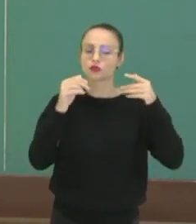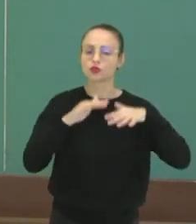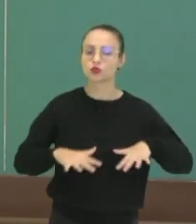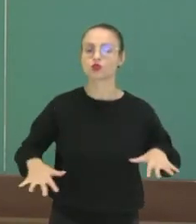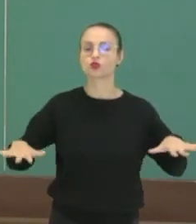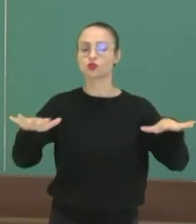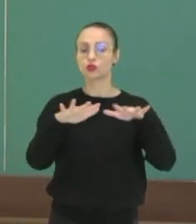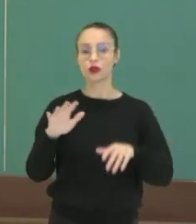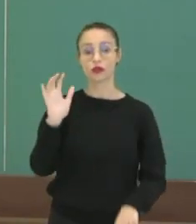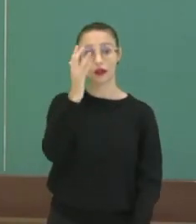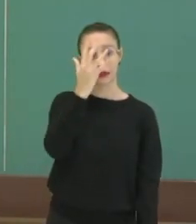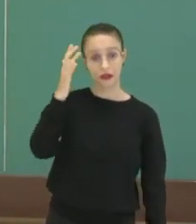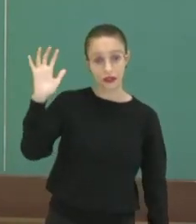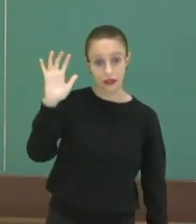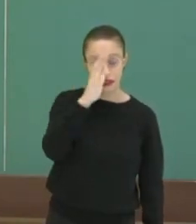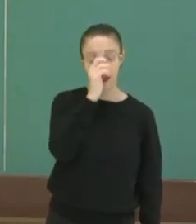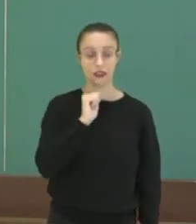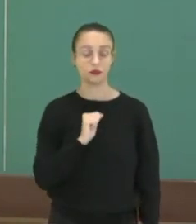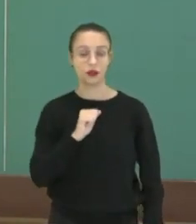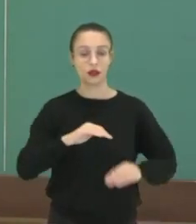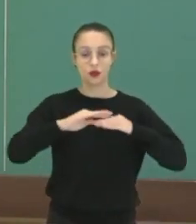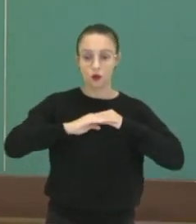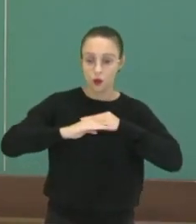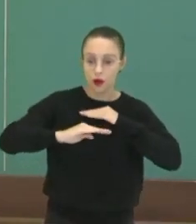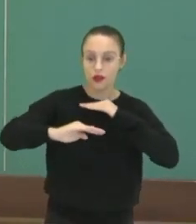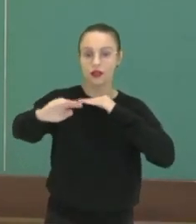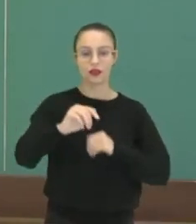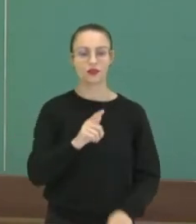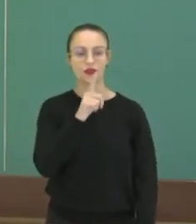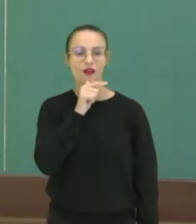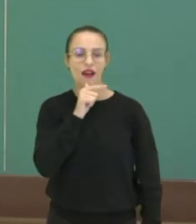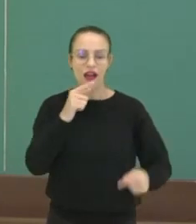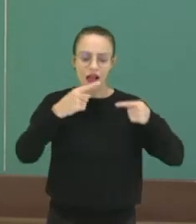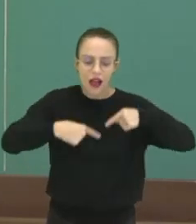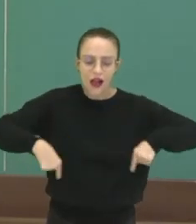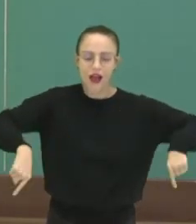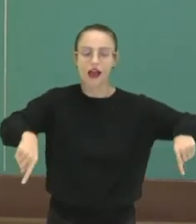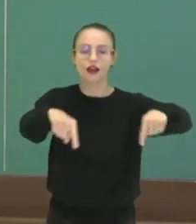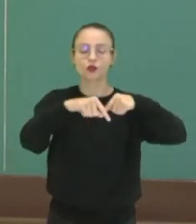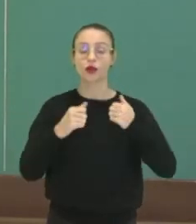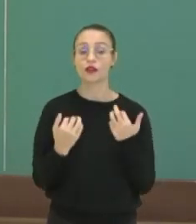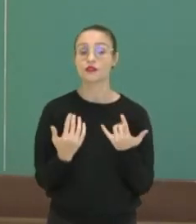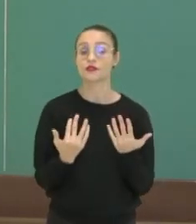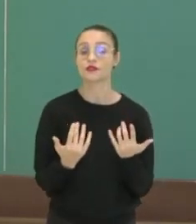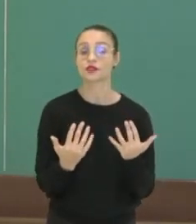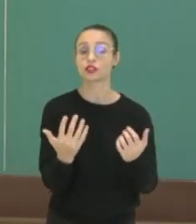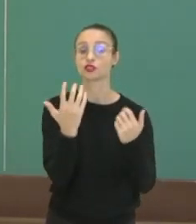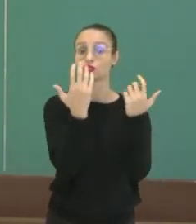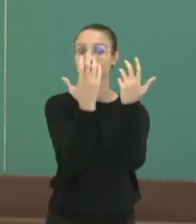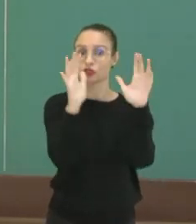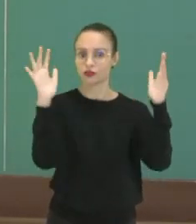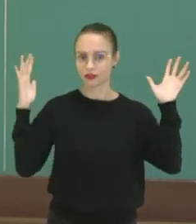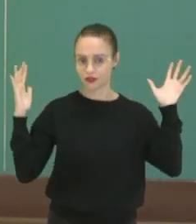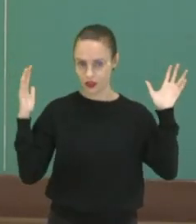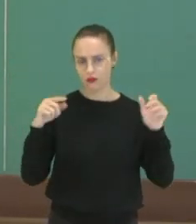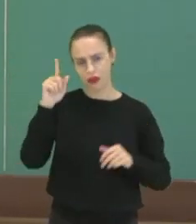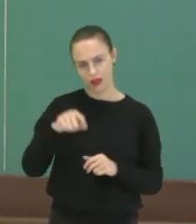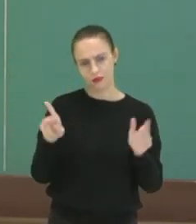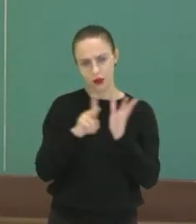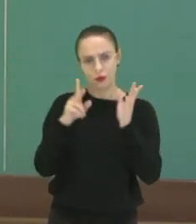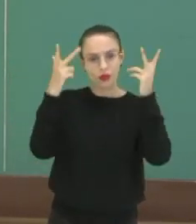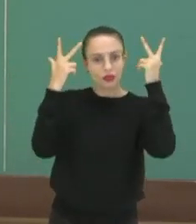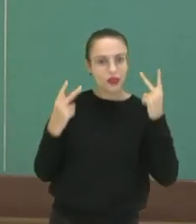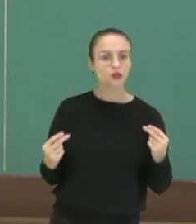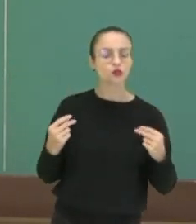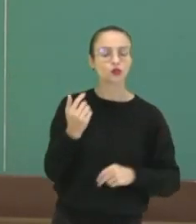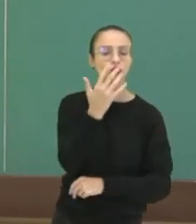considerar o clima, o relevo, a hidrografia, a vegetação, que são esses aspectos naturais, o que